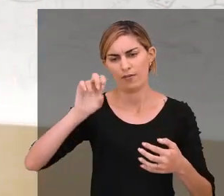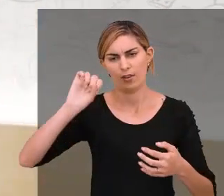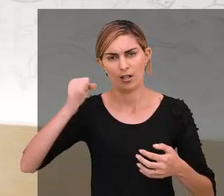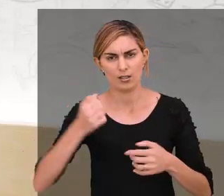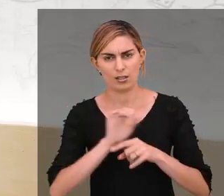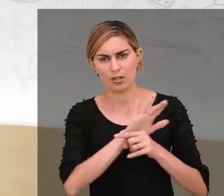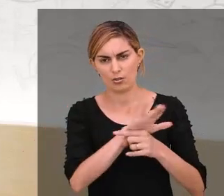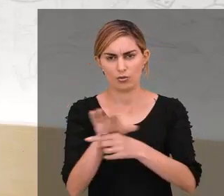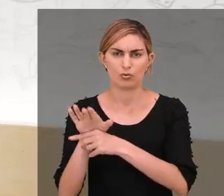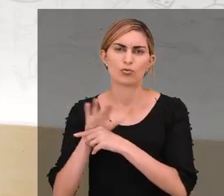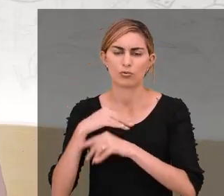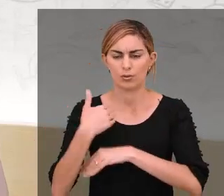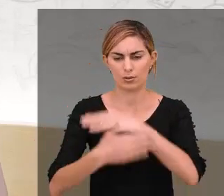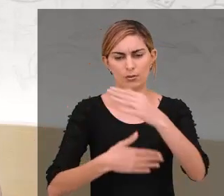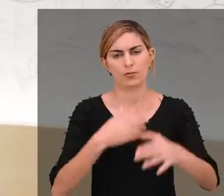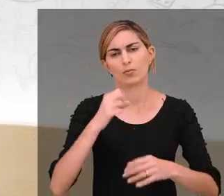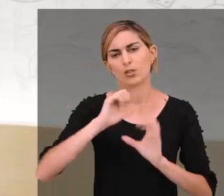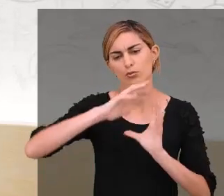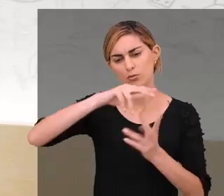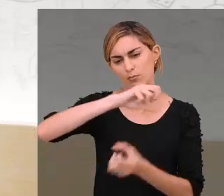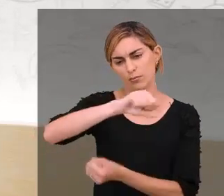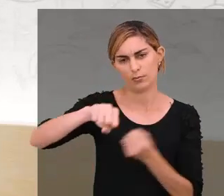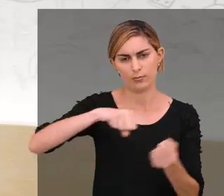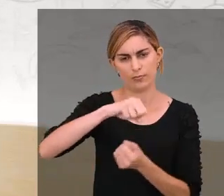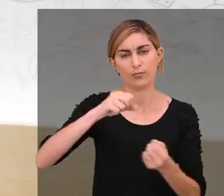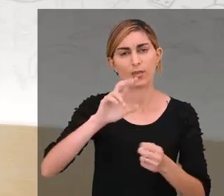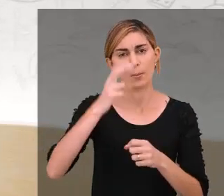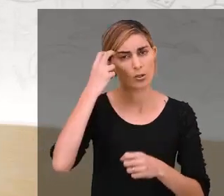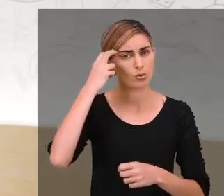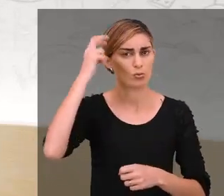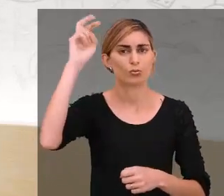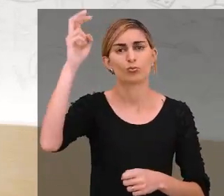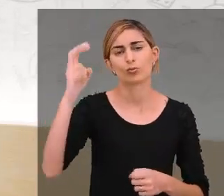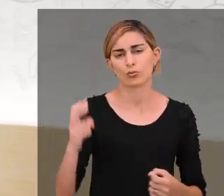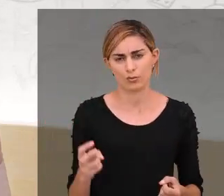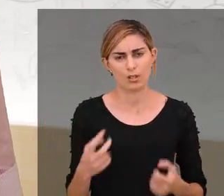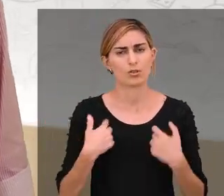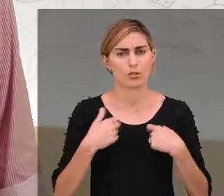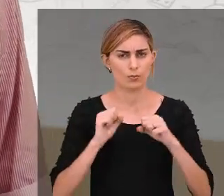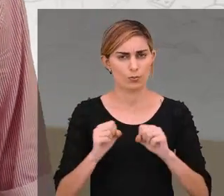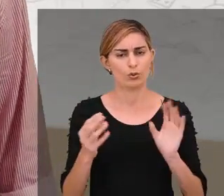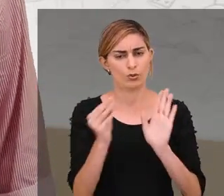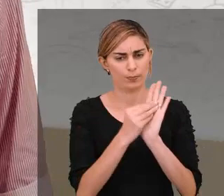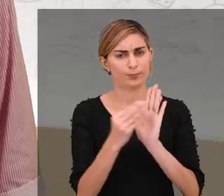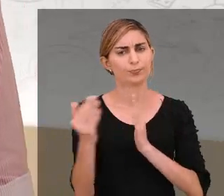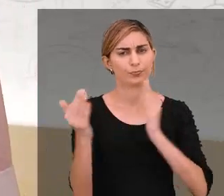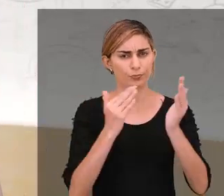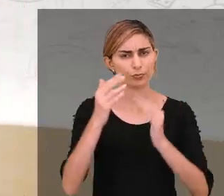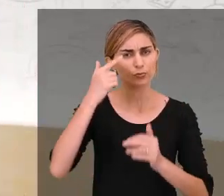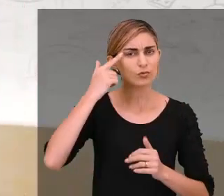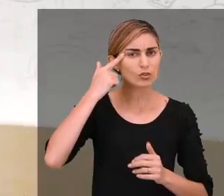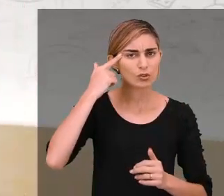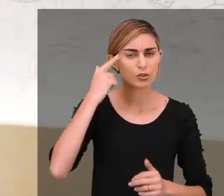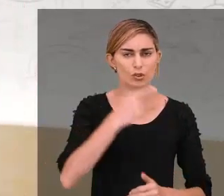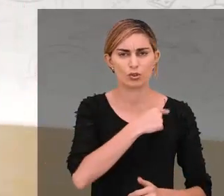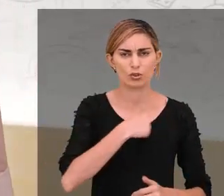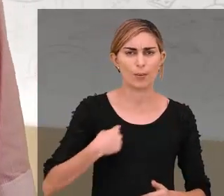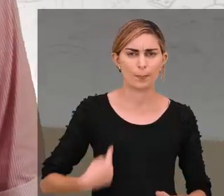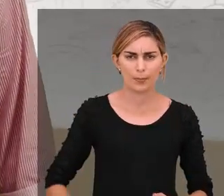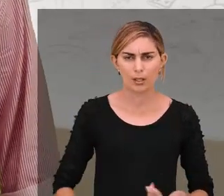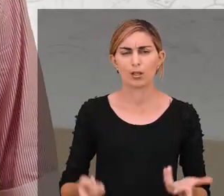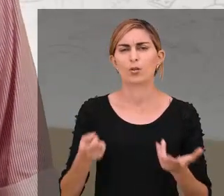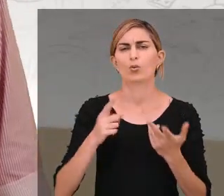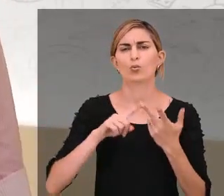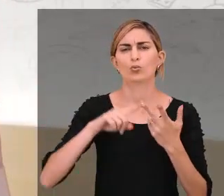ajude o desenvolvimento sustentável. Mas também é uma questão de cultura. A gente podia ter colocado também uma comparação com o Japão ou com países